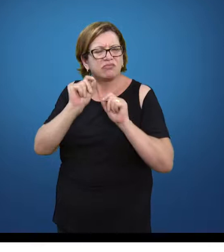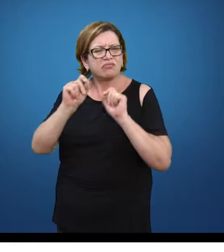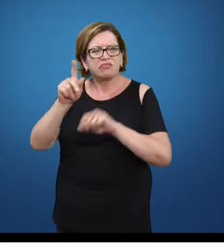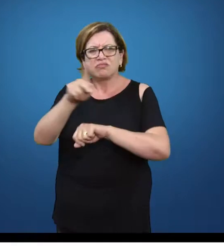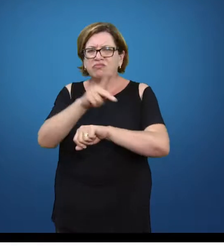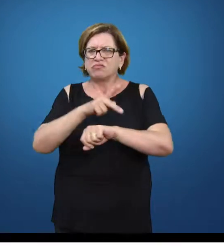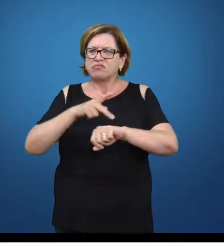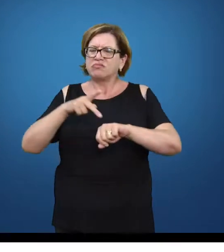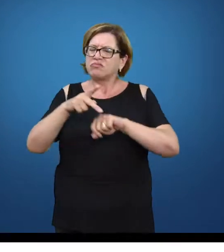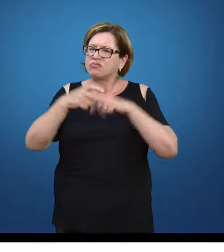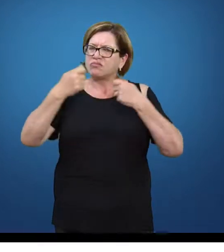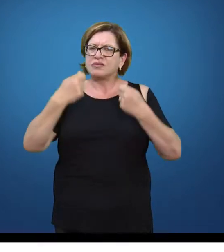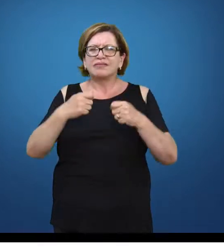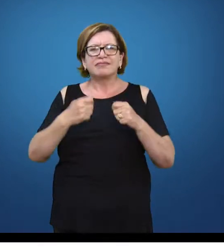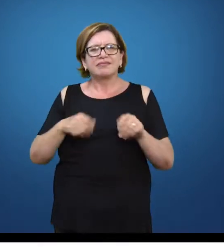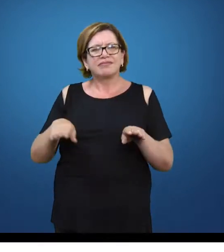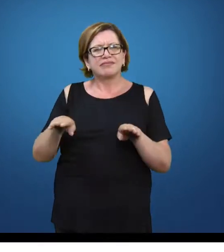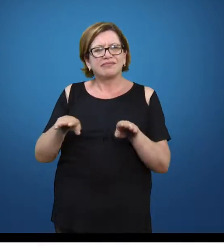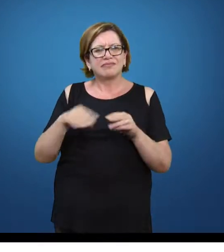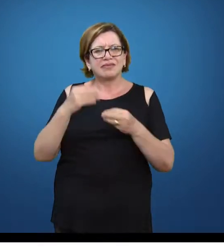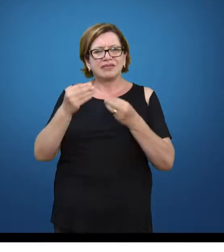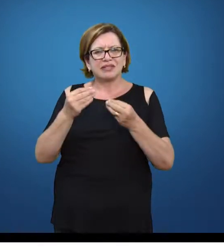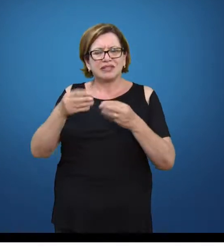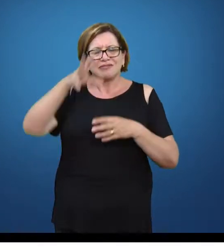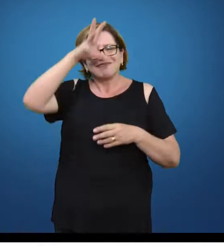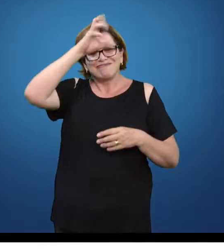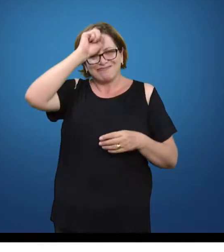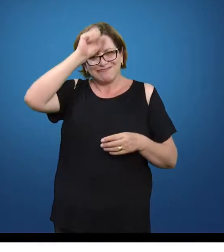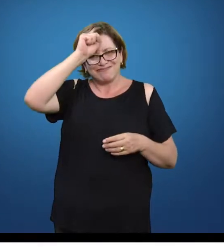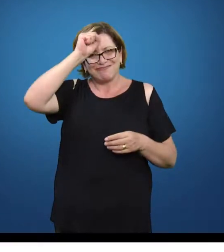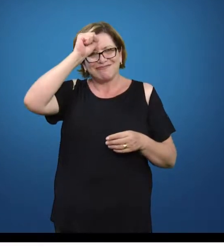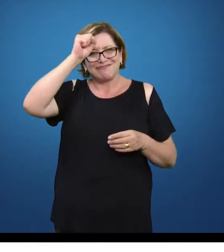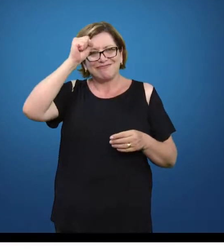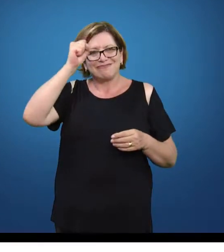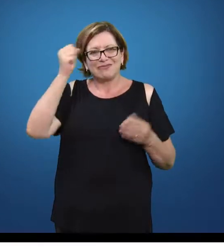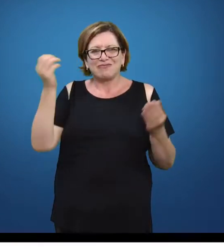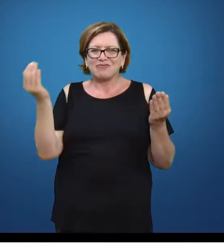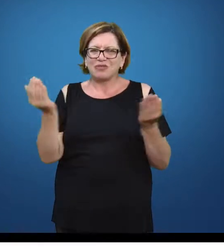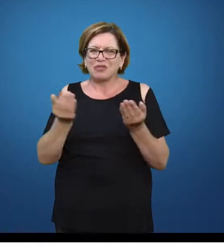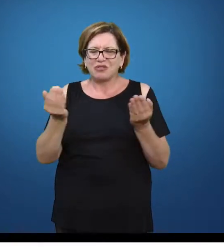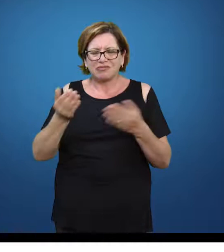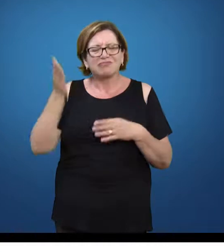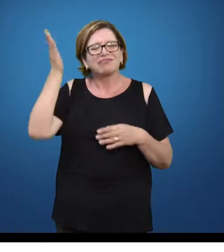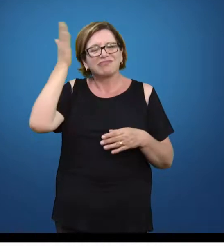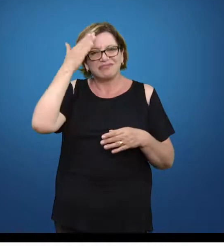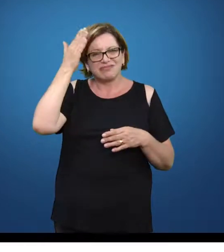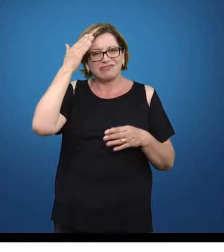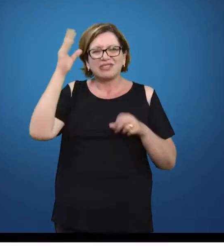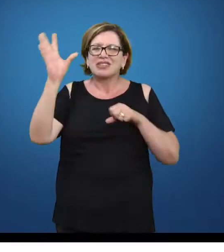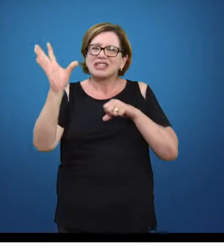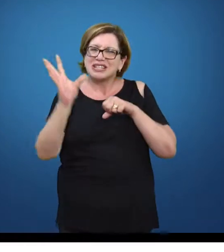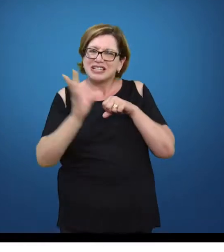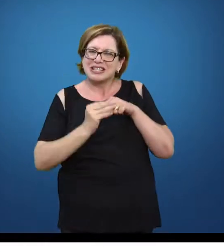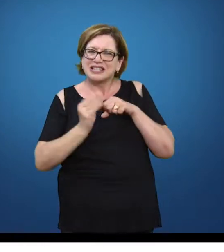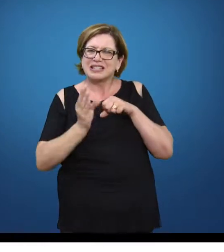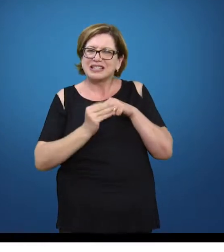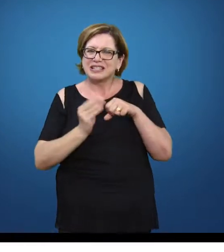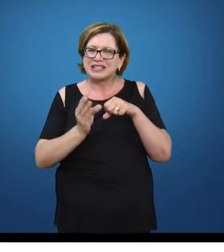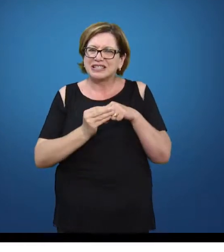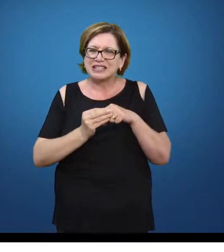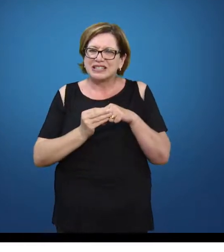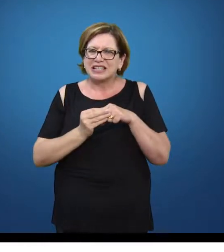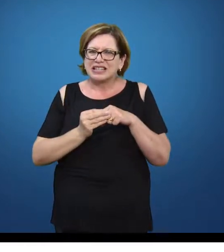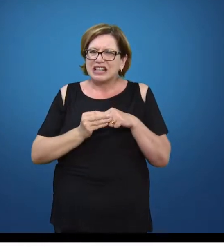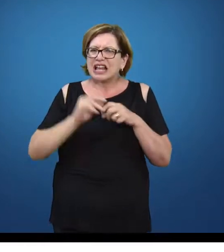país necessita e precisa aprender. Hoje, a gente sabe que o conhecimento, ele é a